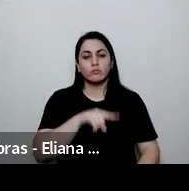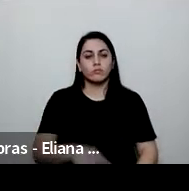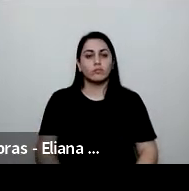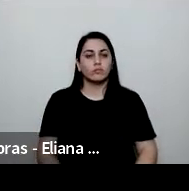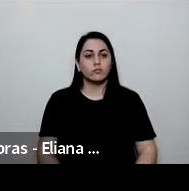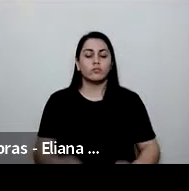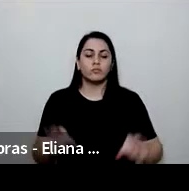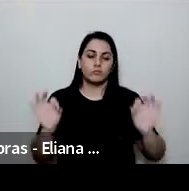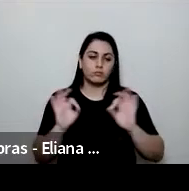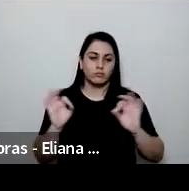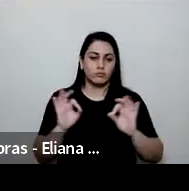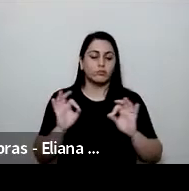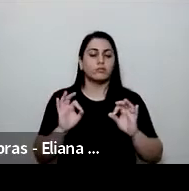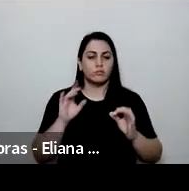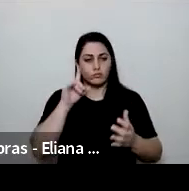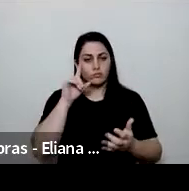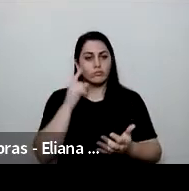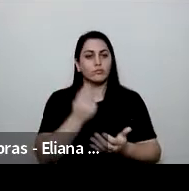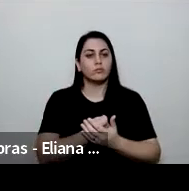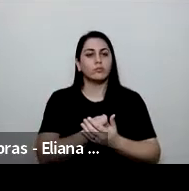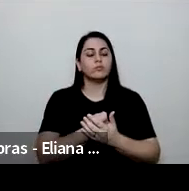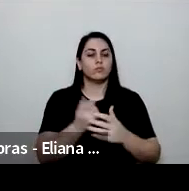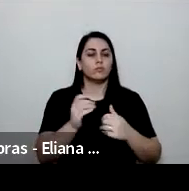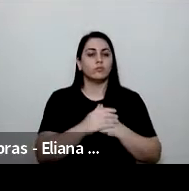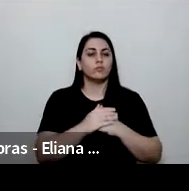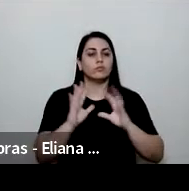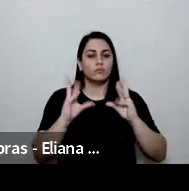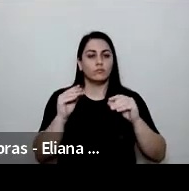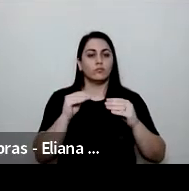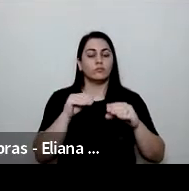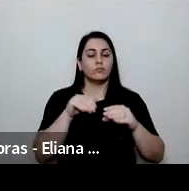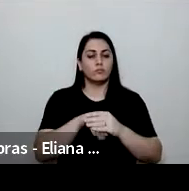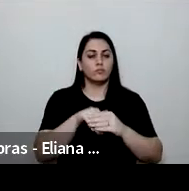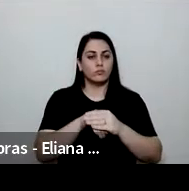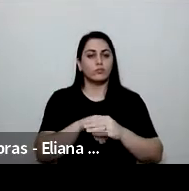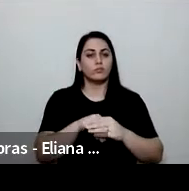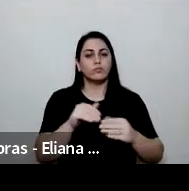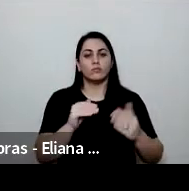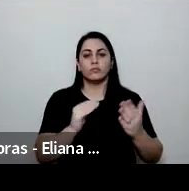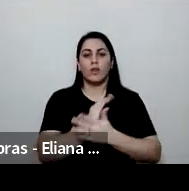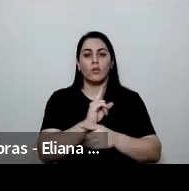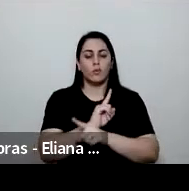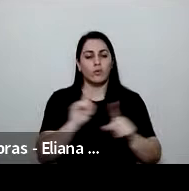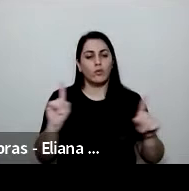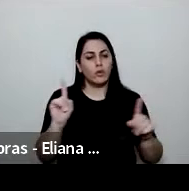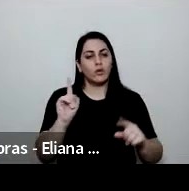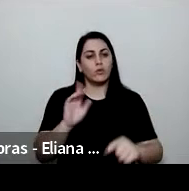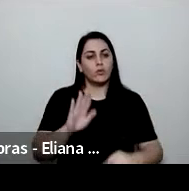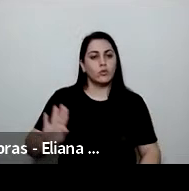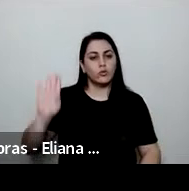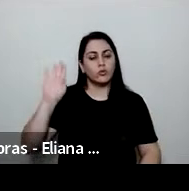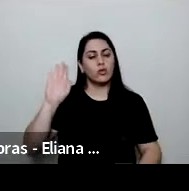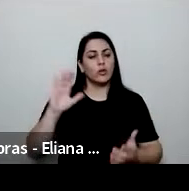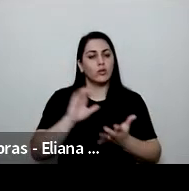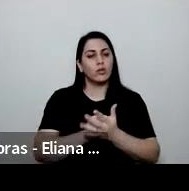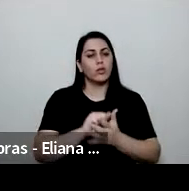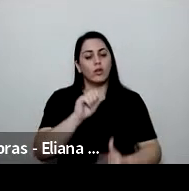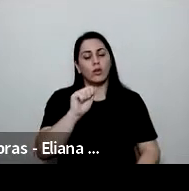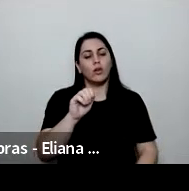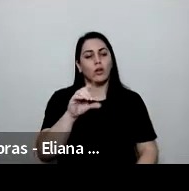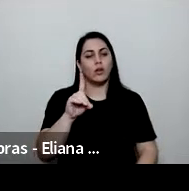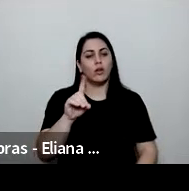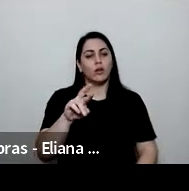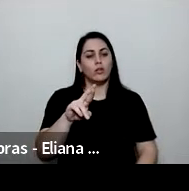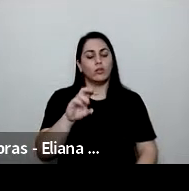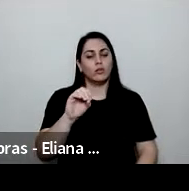e não havendo programa o resultado por unanimidade de votos esta corte indeferiu o pedido de registro da candidatura de Adroaldo dos Santos